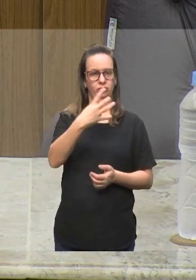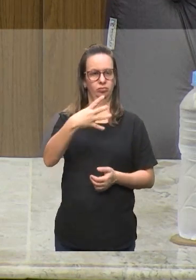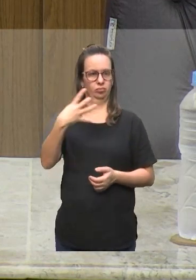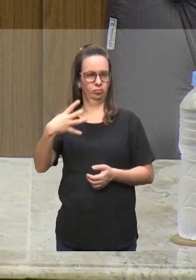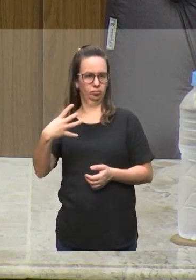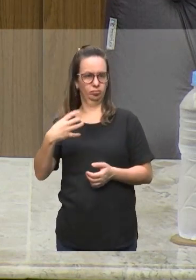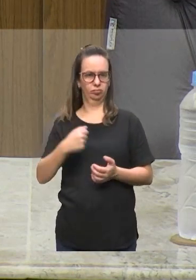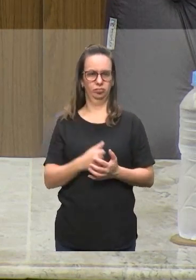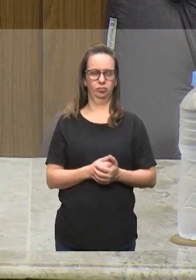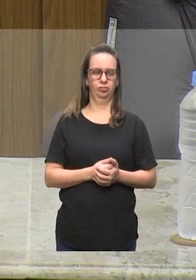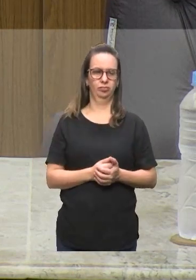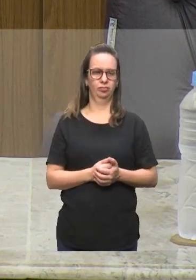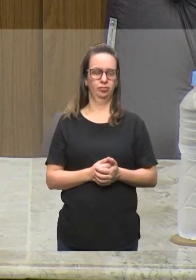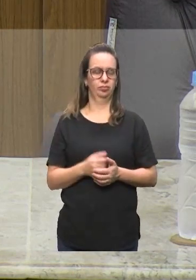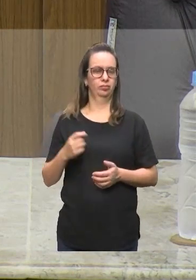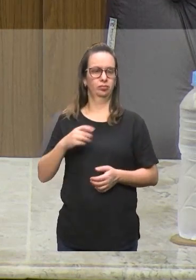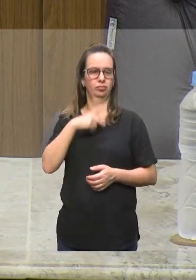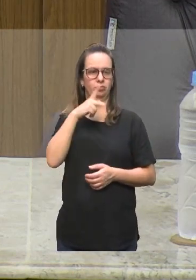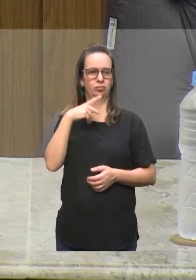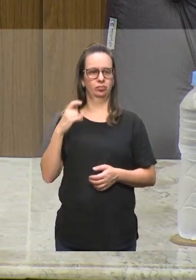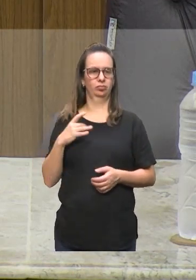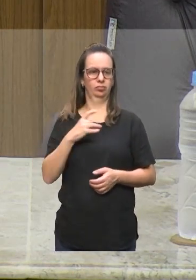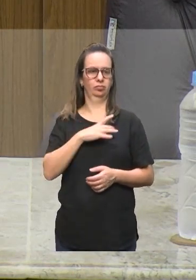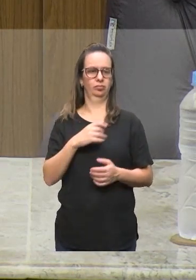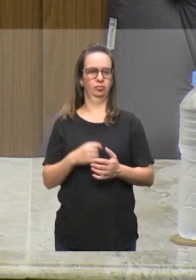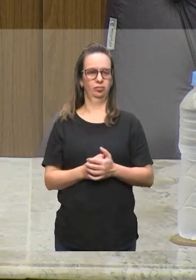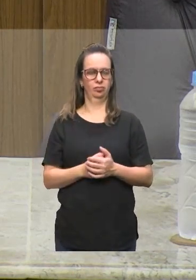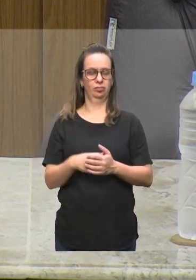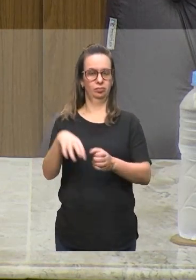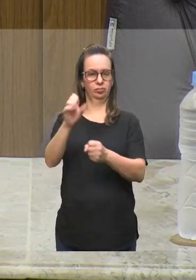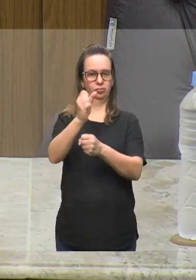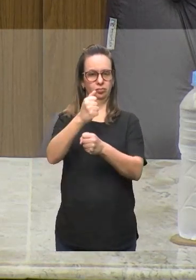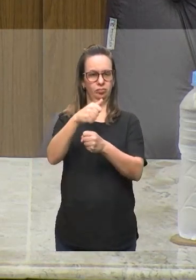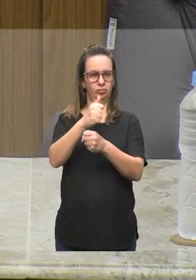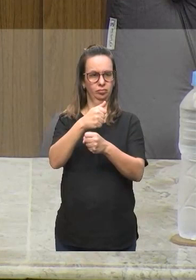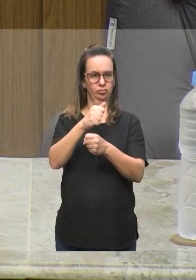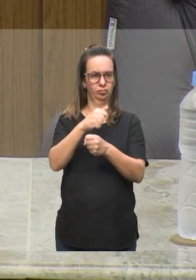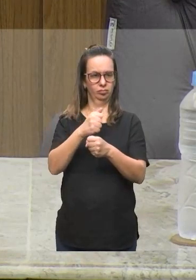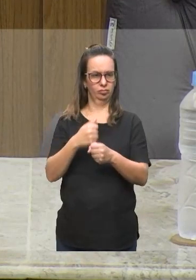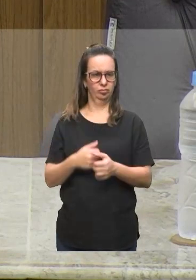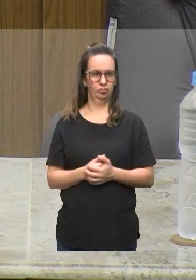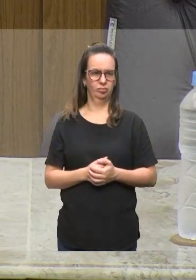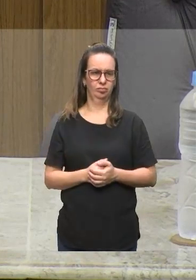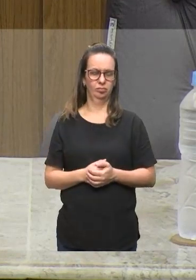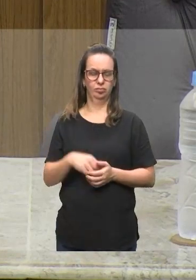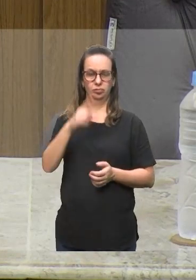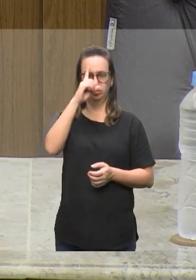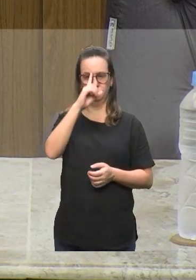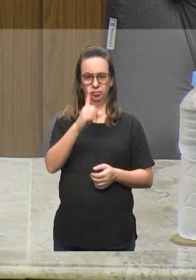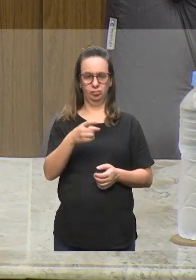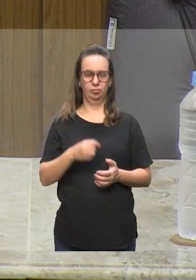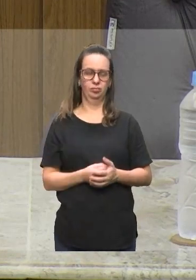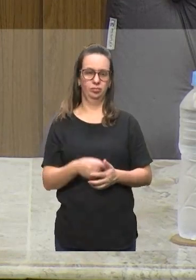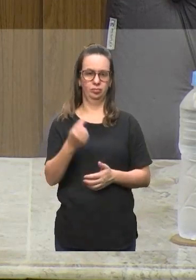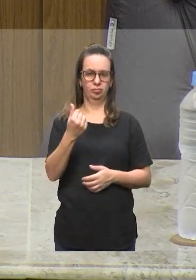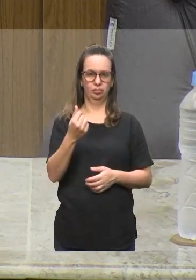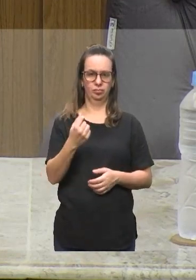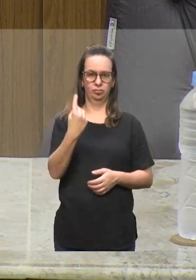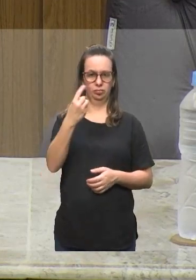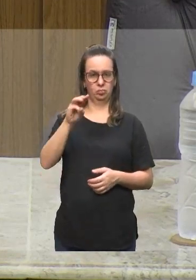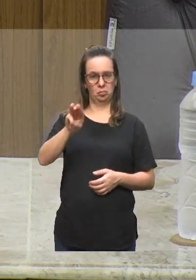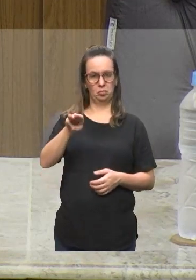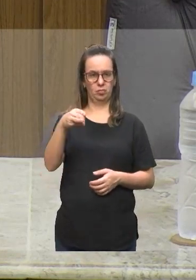da área de saúde a construção ela tá prevista uma destinação de verba de um milhão e duzentos mil